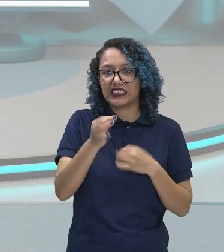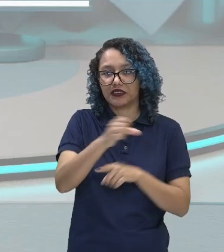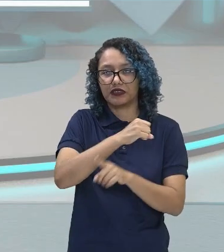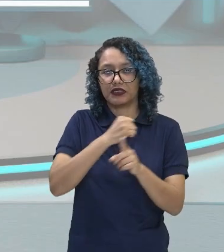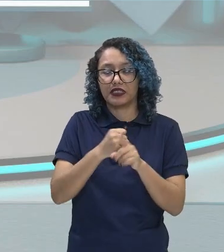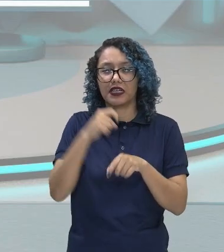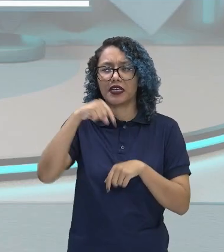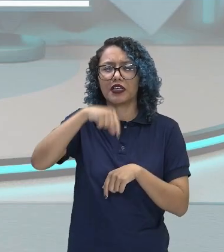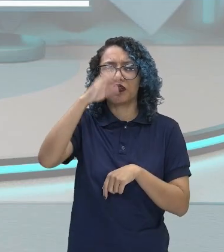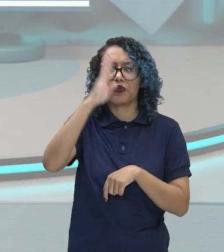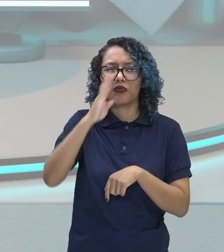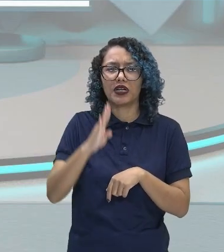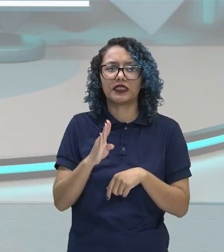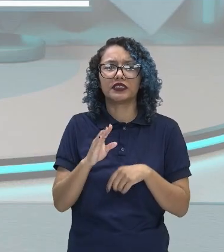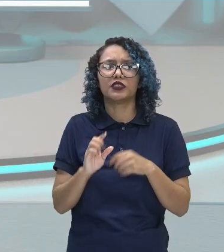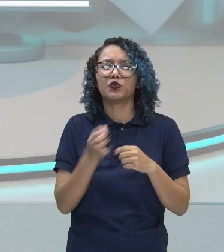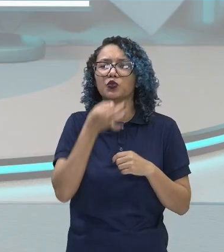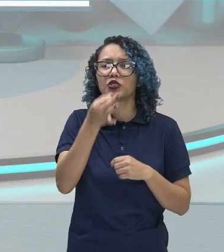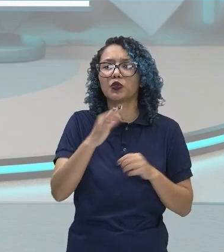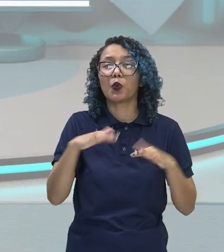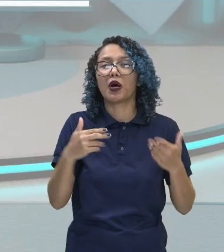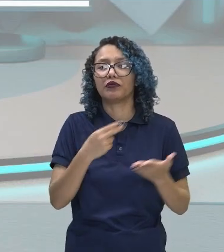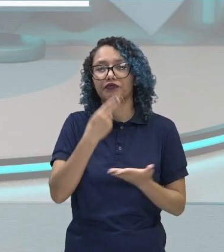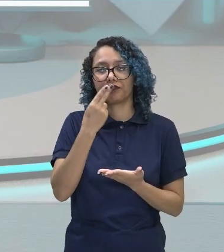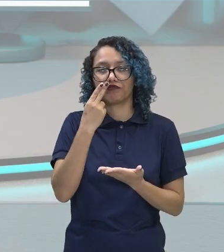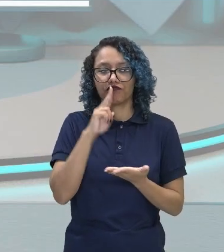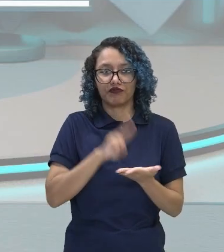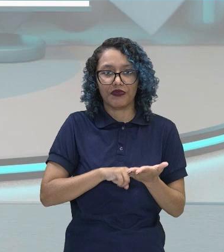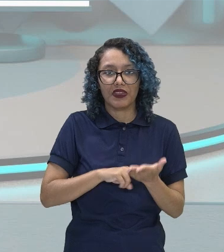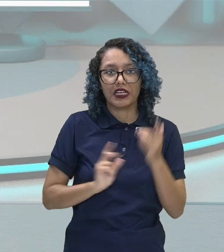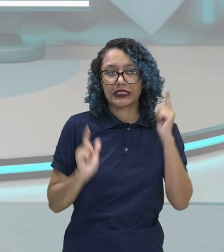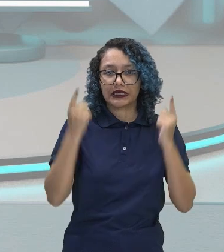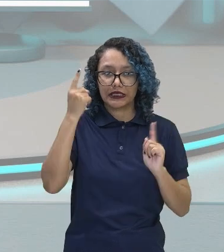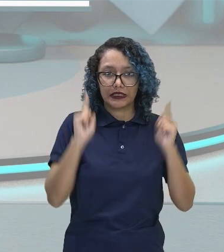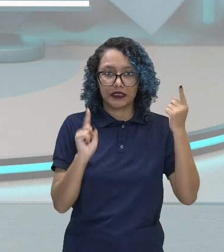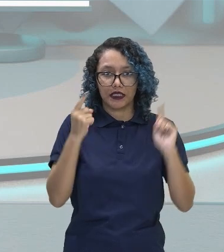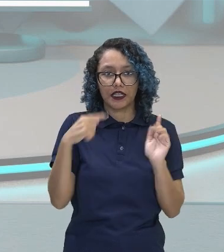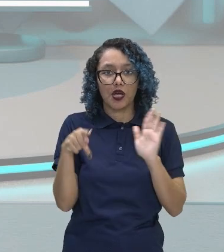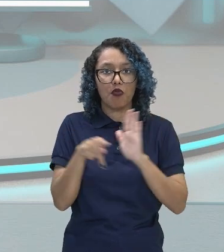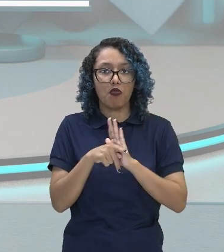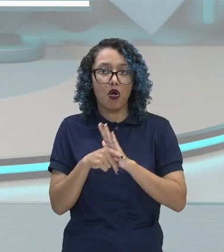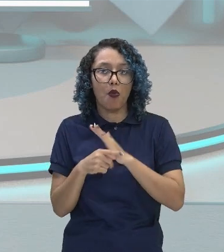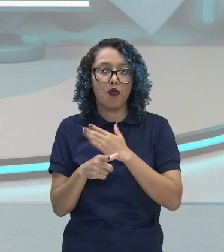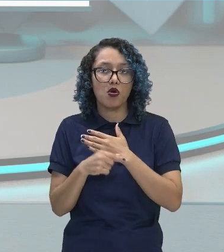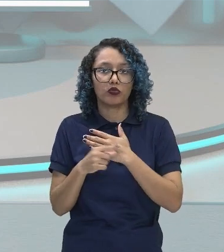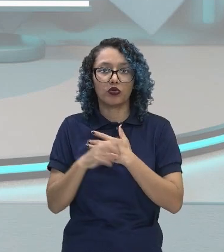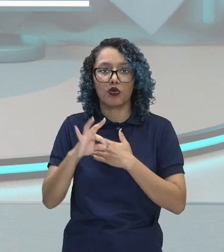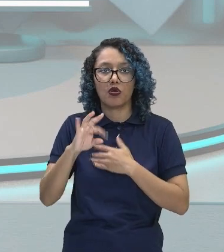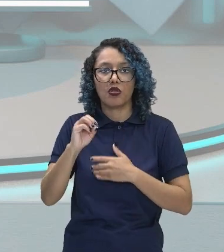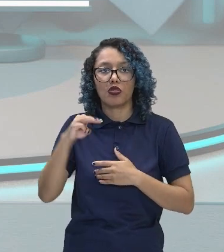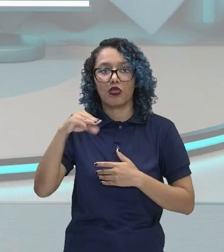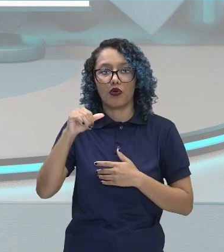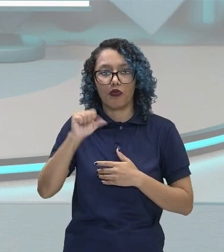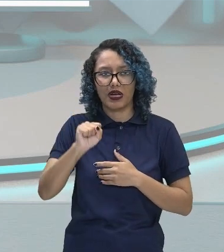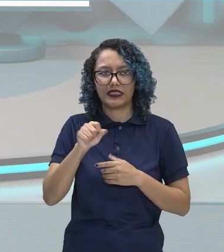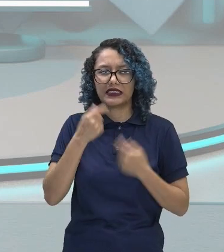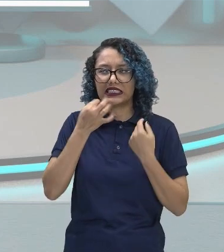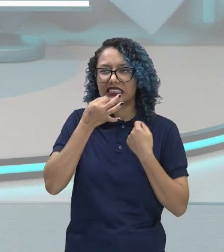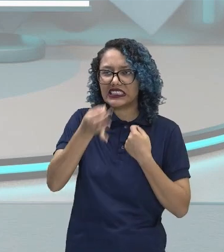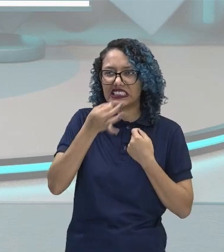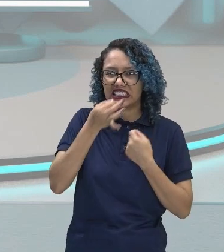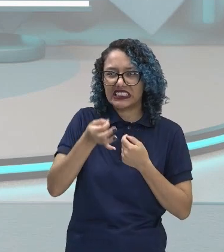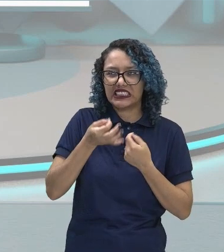satírico as cartas chilenas, de Tomás Antônio Gonzaga, criticando o governo colonial. Nesse período